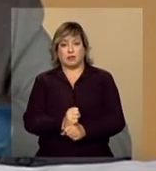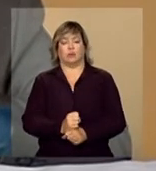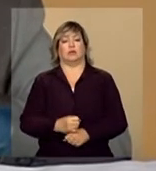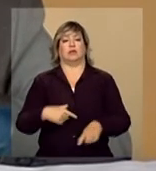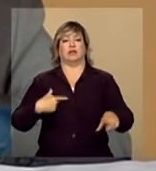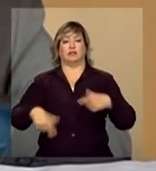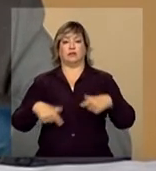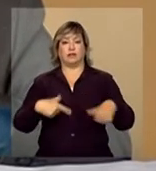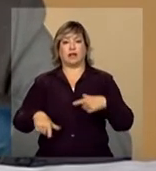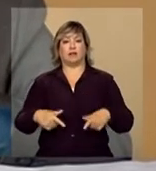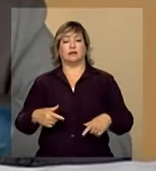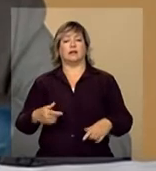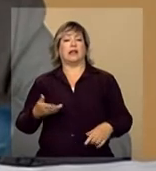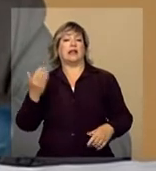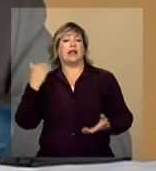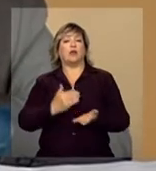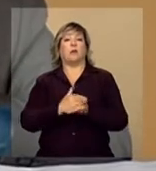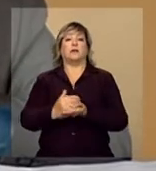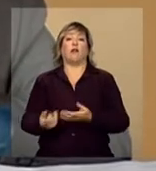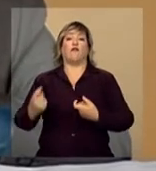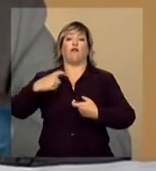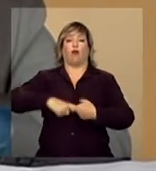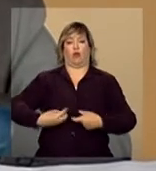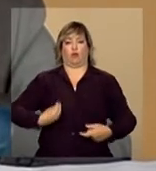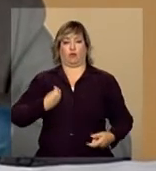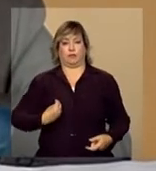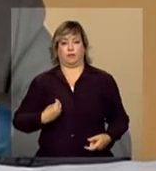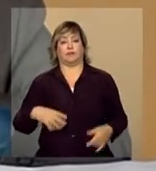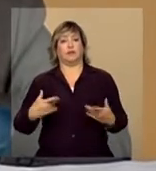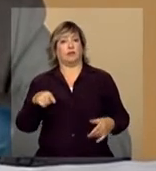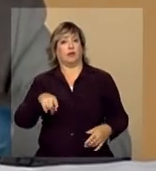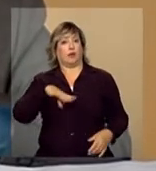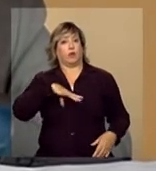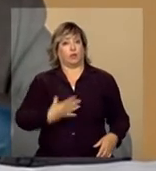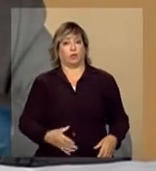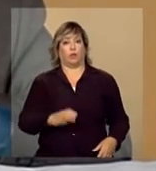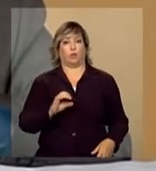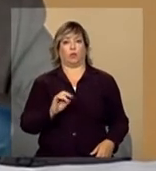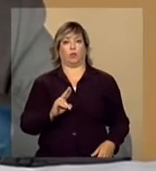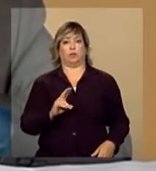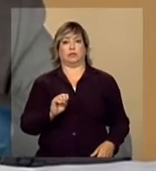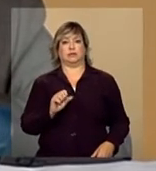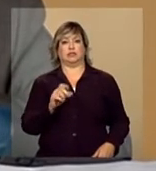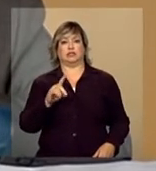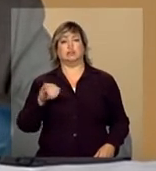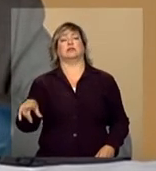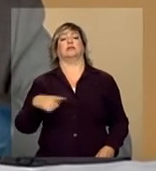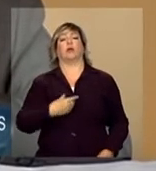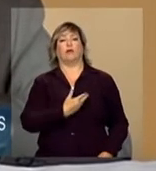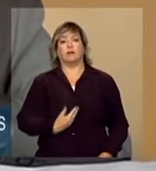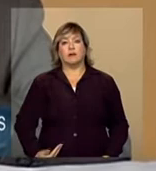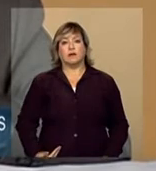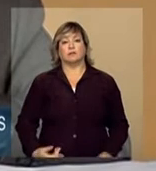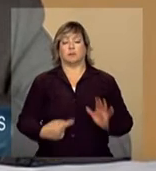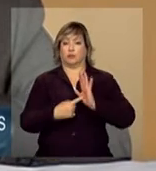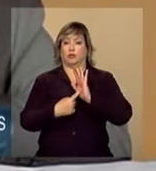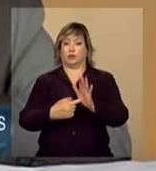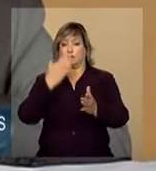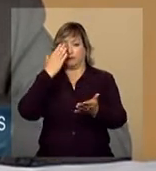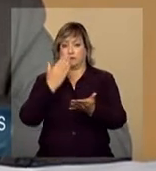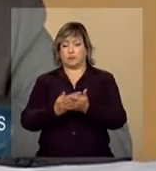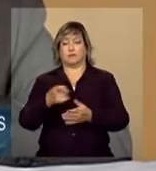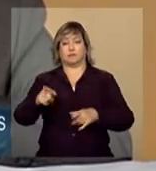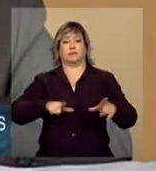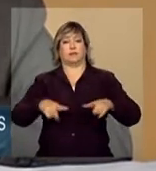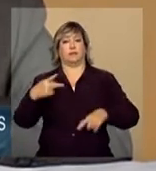sua reativação. Portanto, foi, eu diria, uma ousadia do governo e uma demonstração de confiança no trabalho